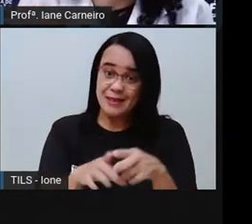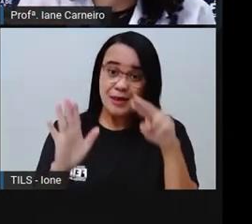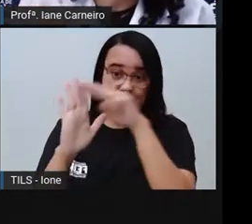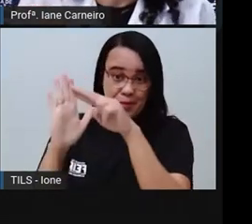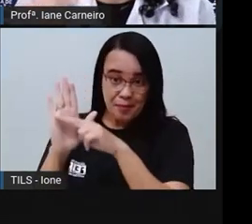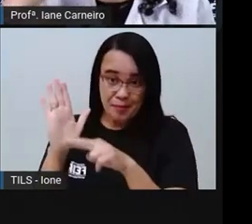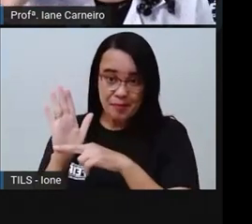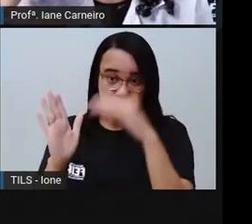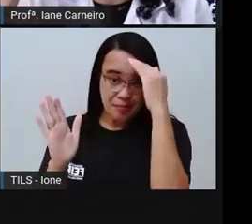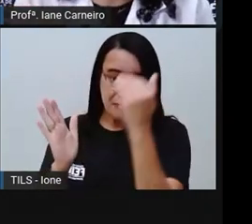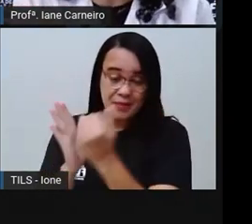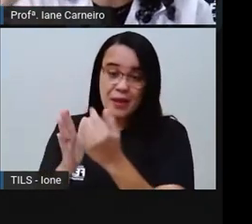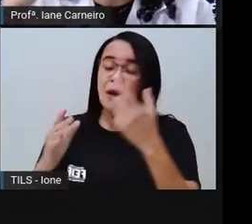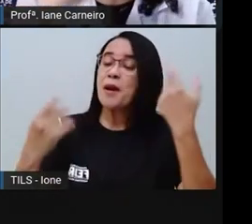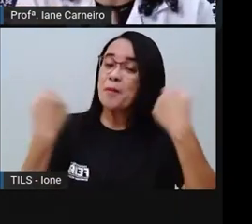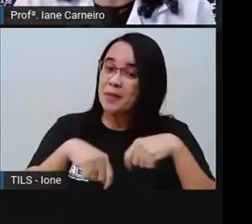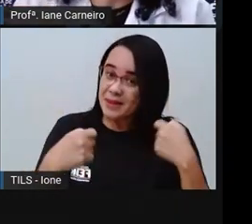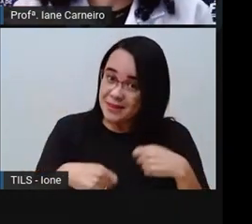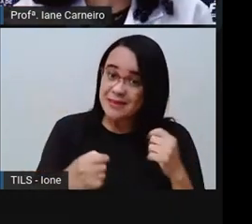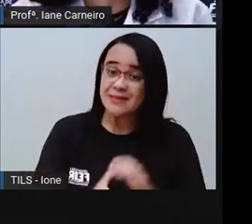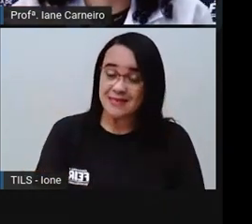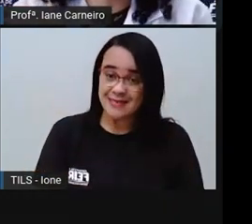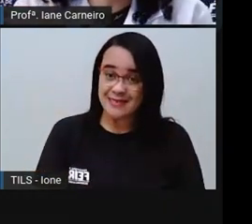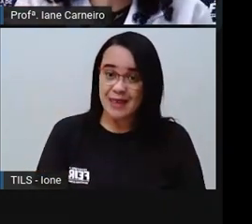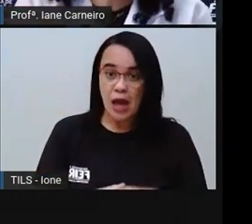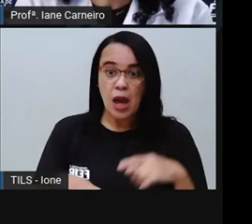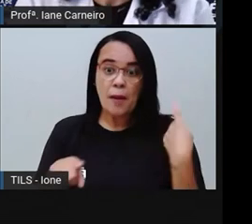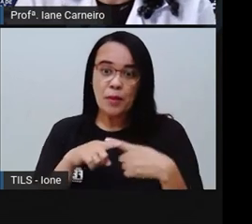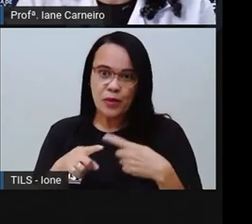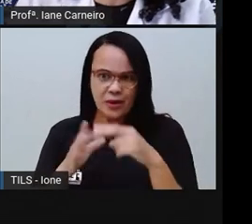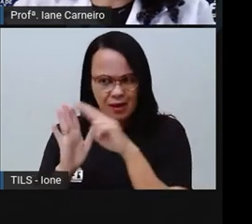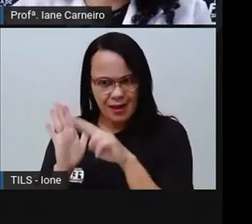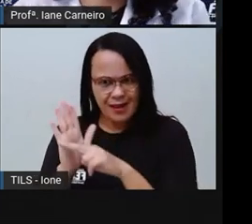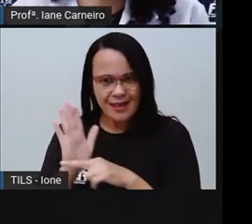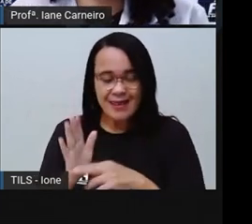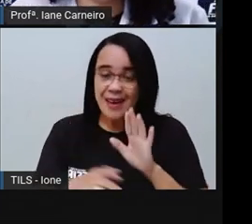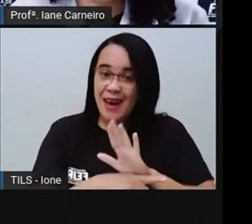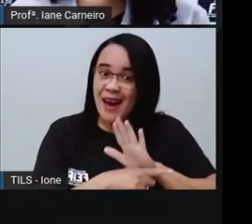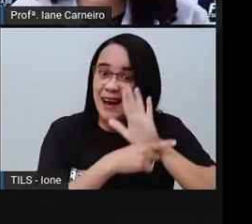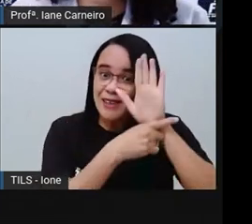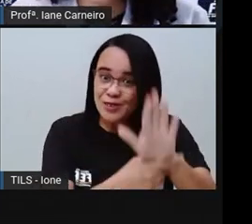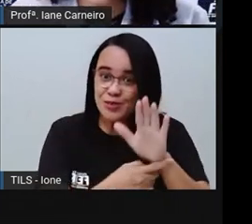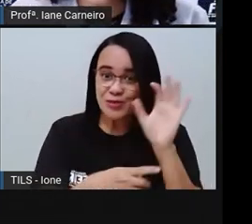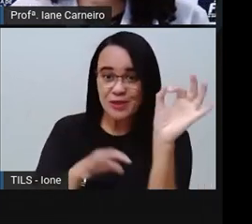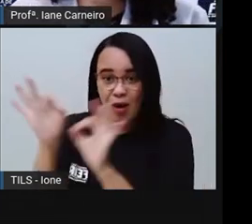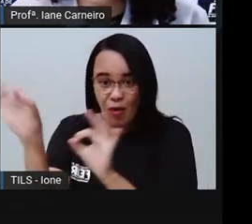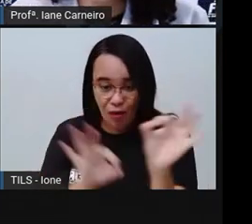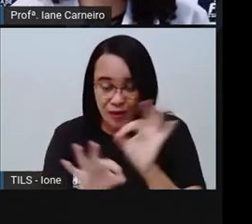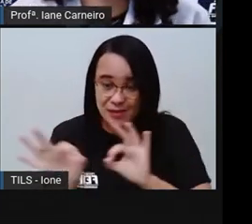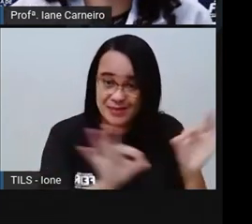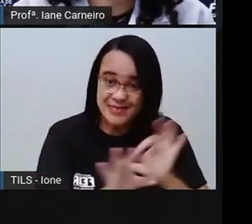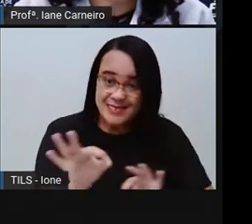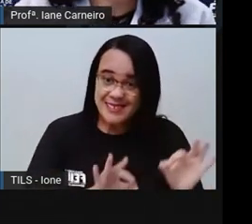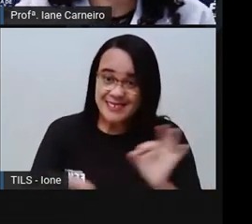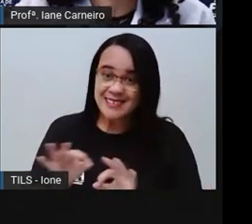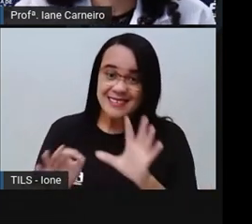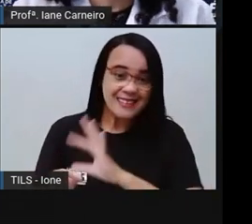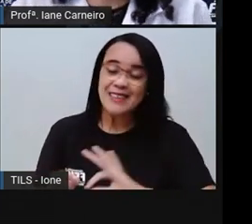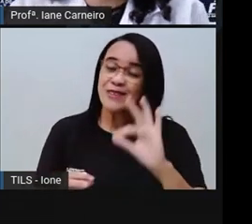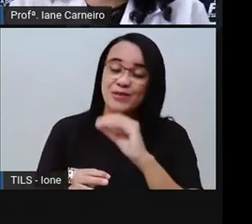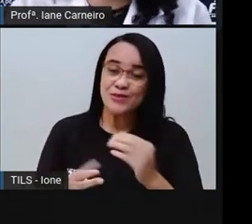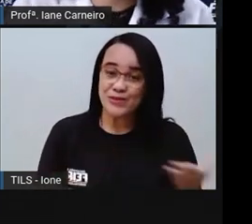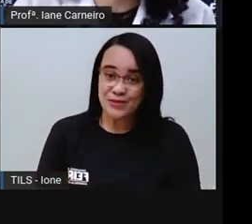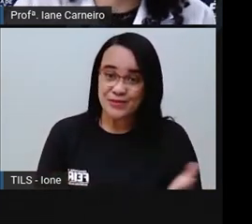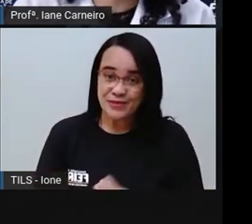acontecer, da gente saber o que a gente precisa organizar, tá certo? Então, a Pró colocou aqui no slide, ó, essa sugestão, né?